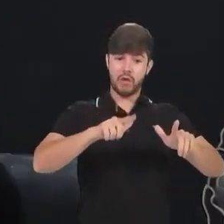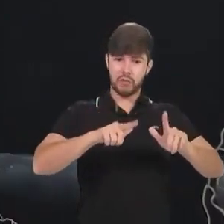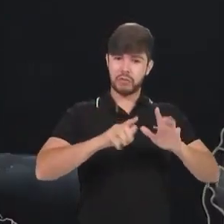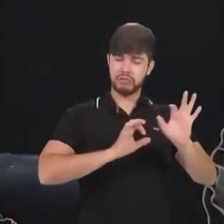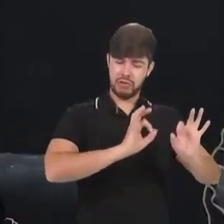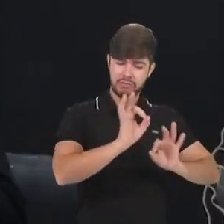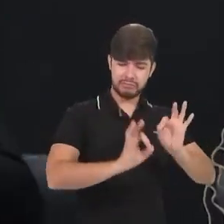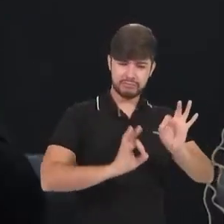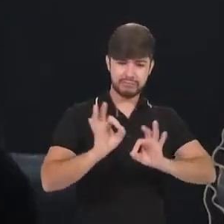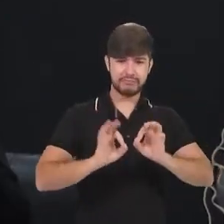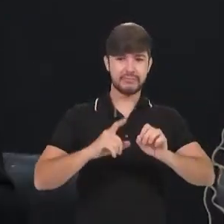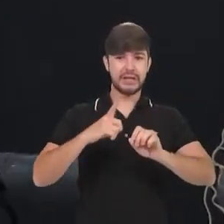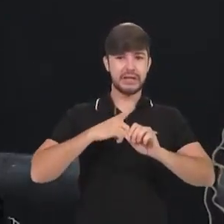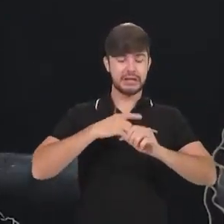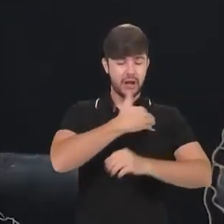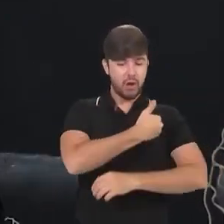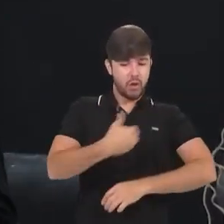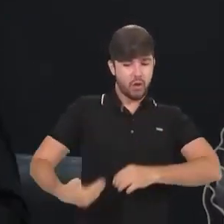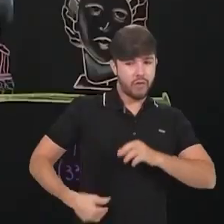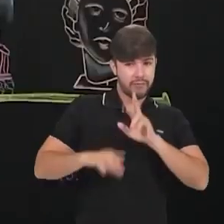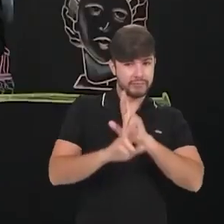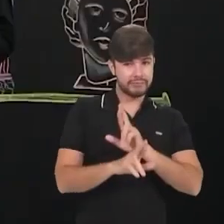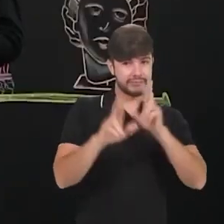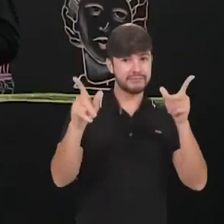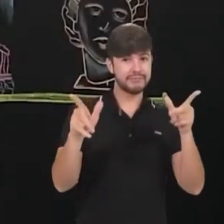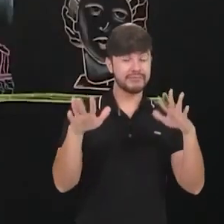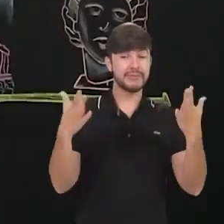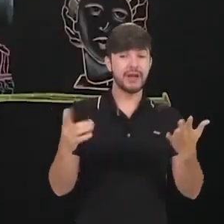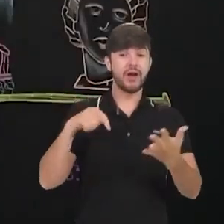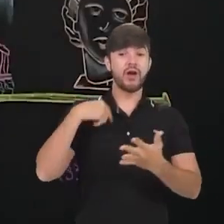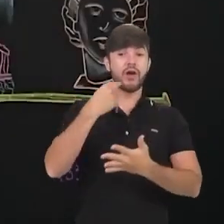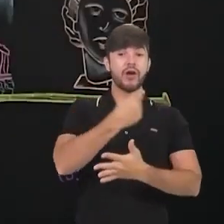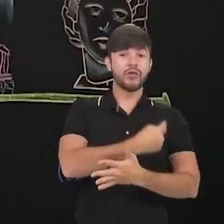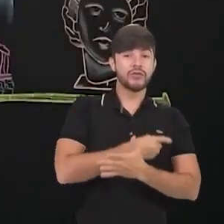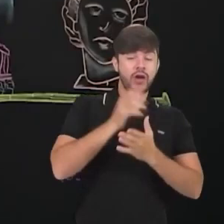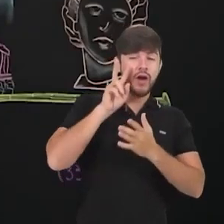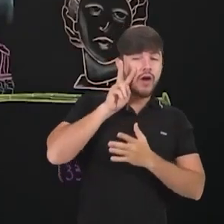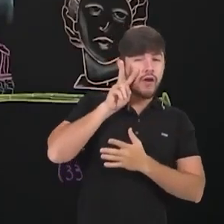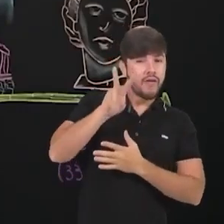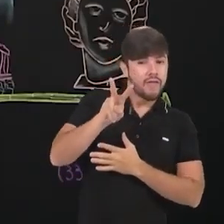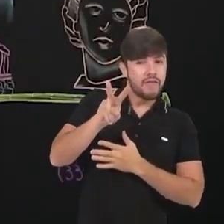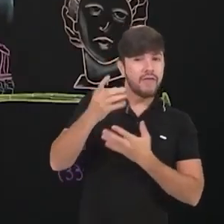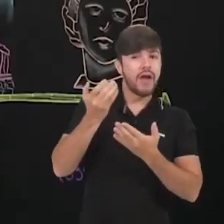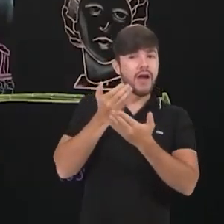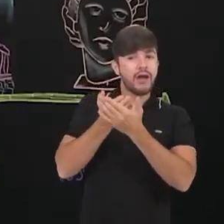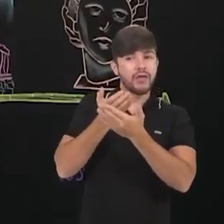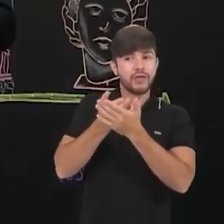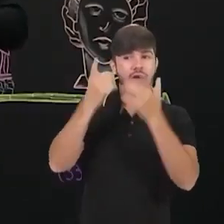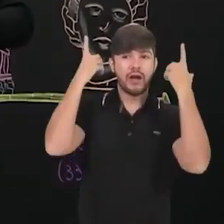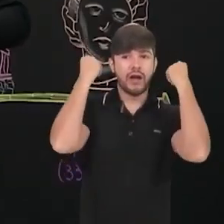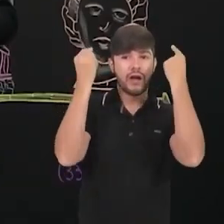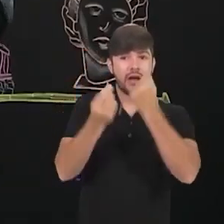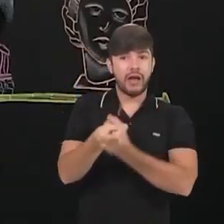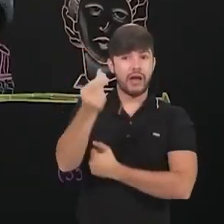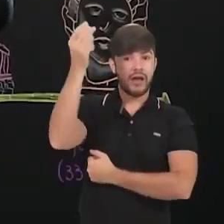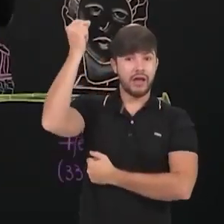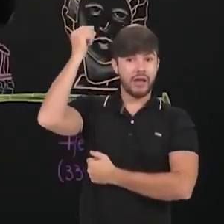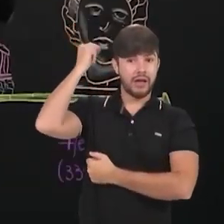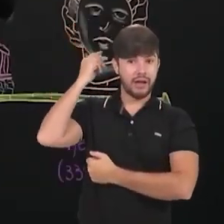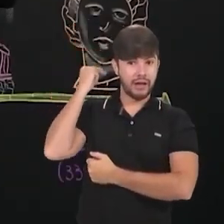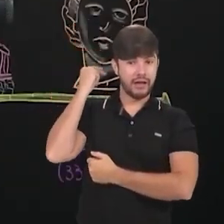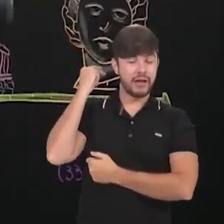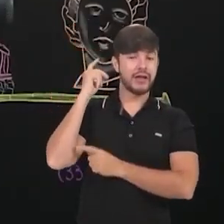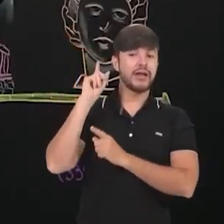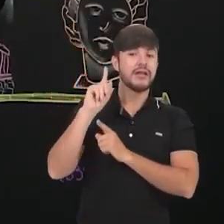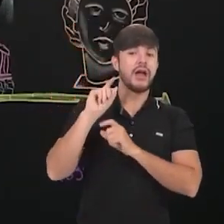bem definido, tem uma forma de governo. Quando a gente está fazendo essa referência aqui de Grécia Antiga, estamos falando de uma